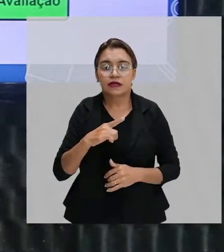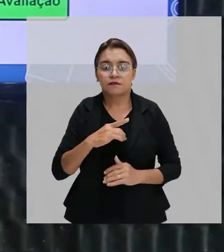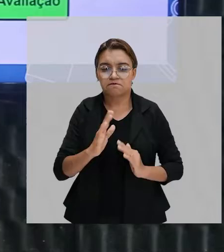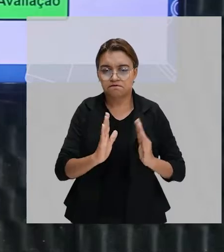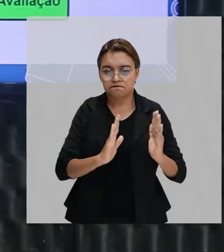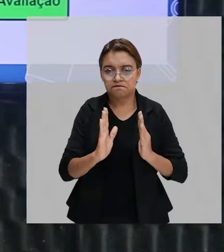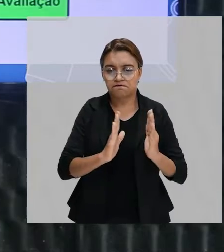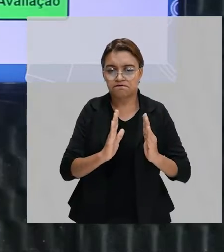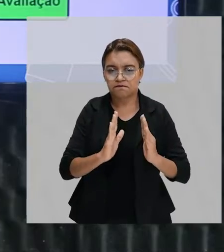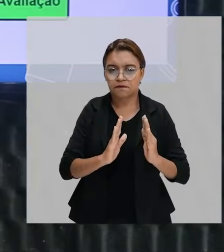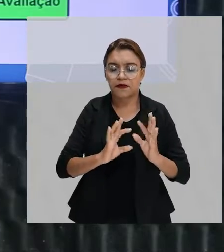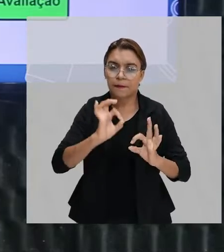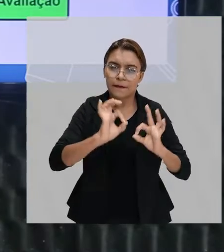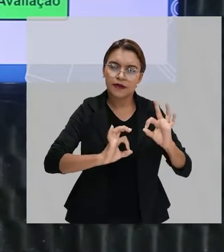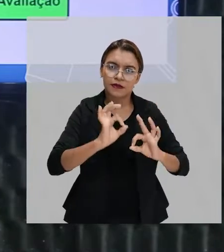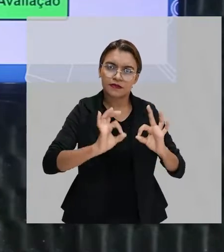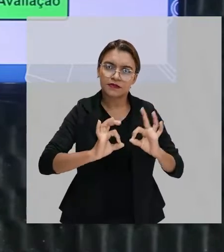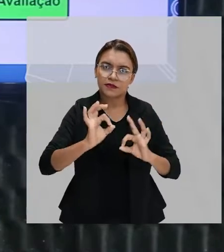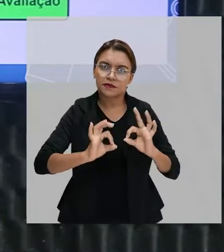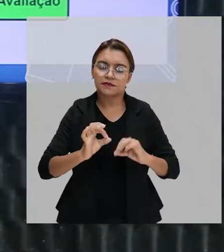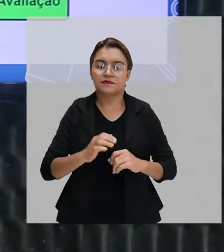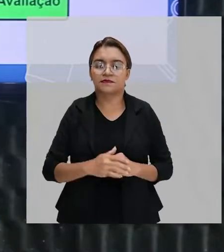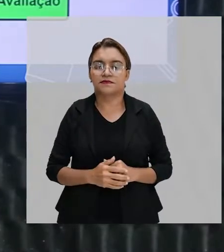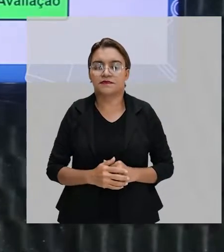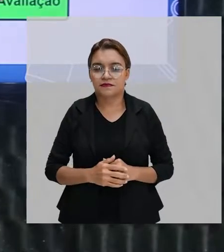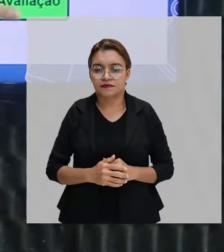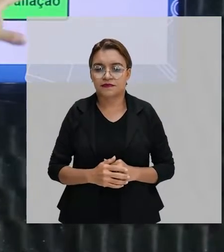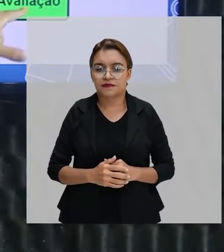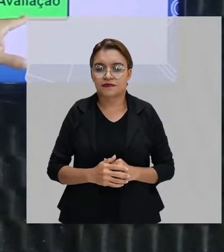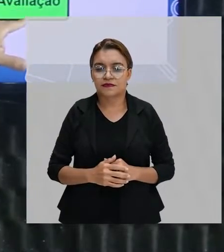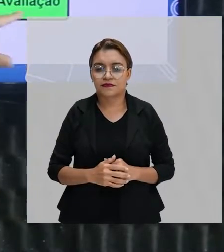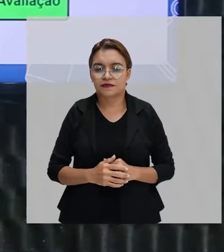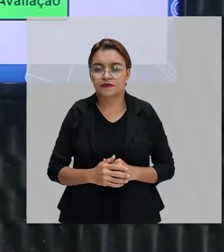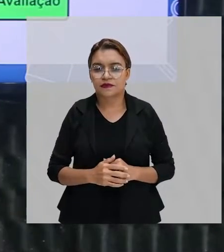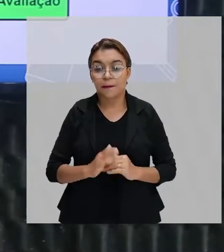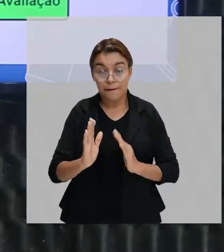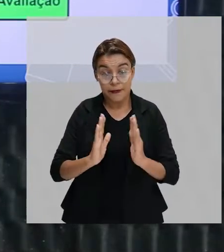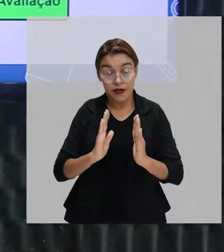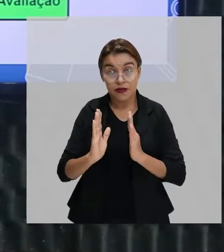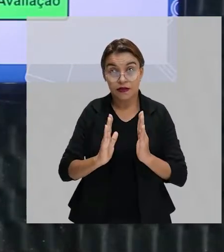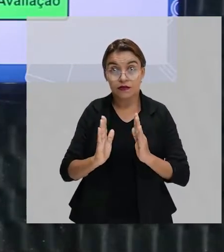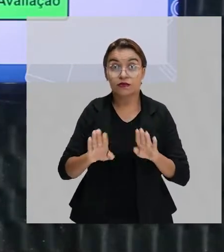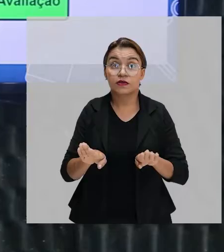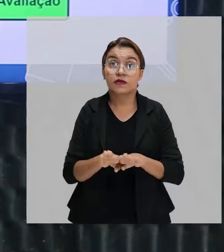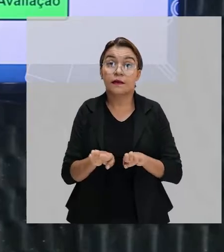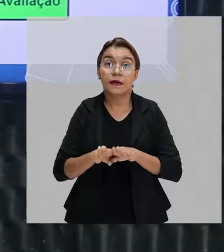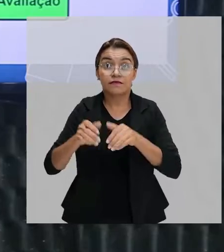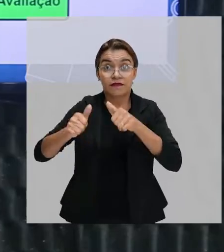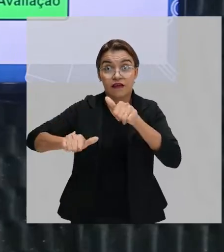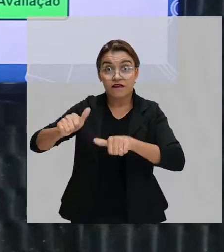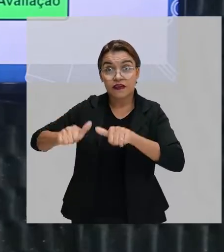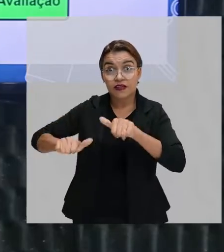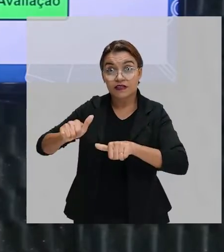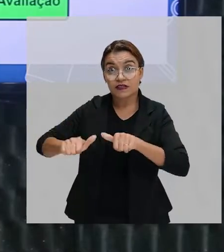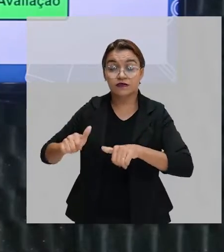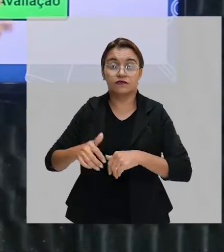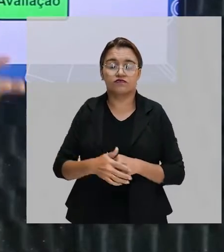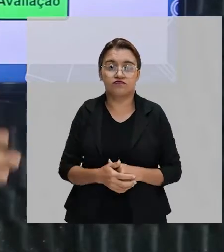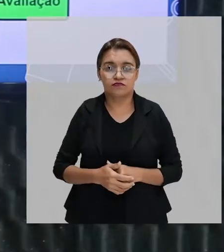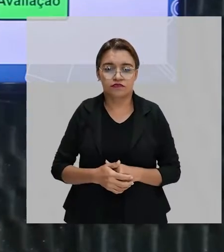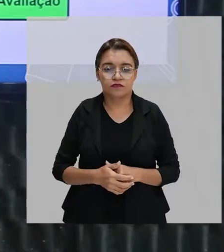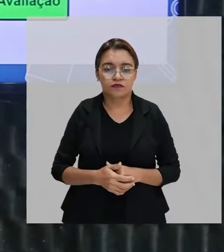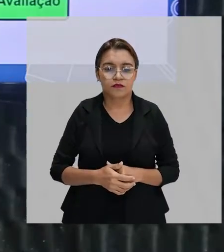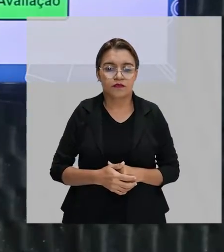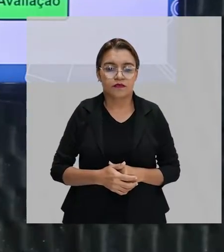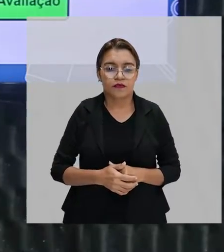fase de planejamento periodização e avaliação Então dentro desse